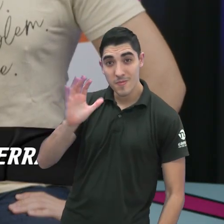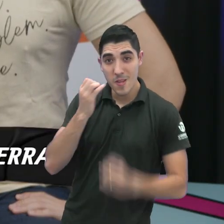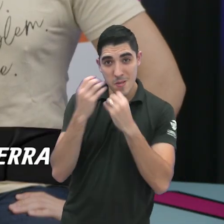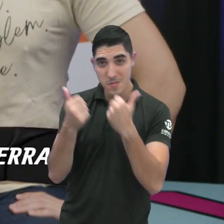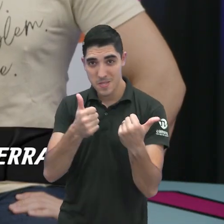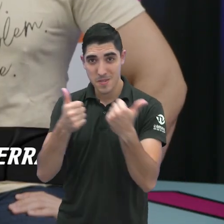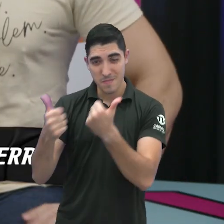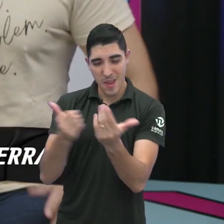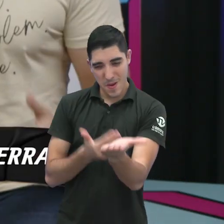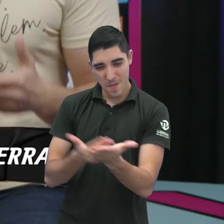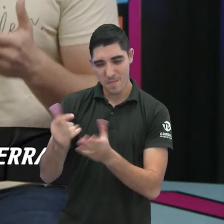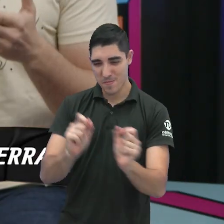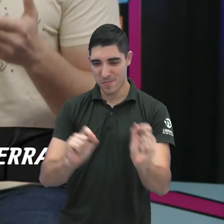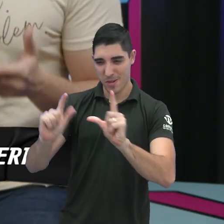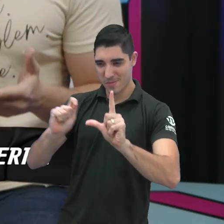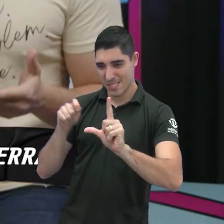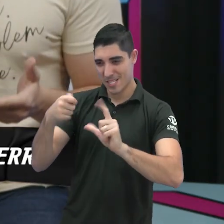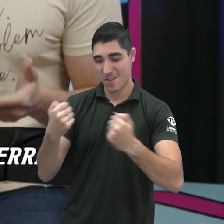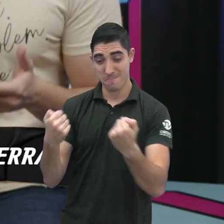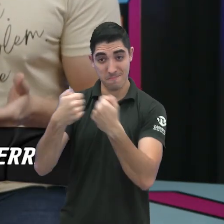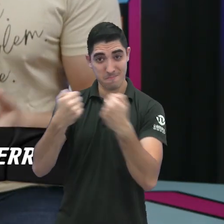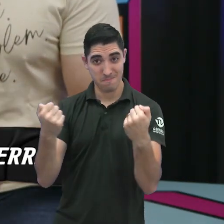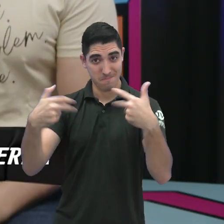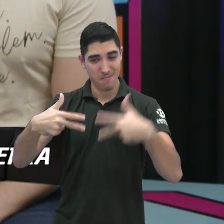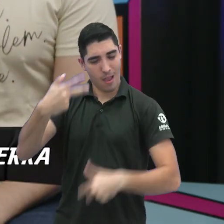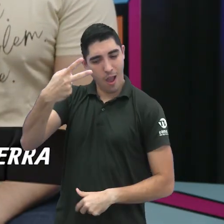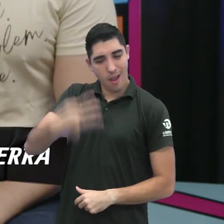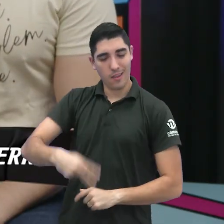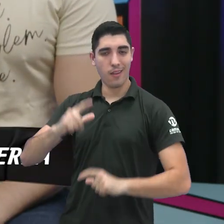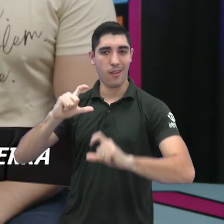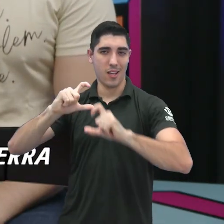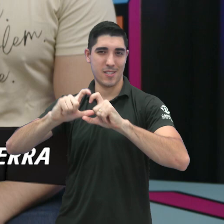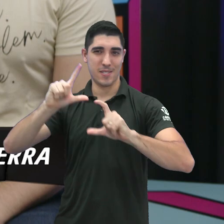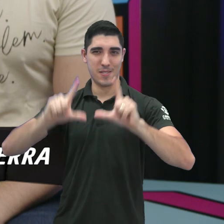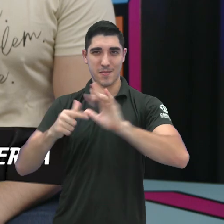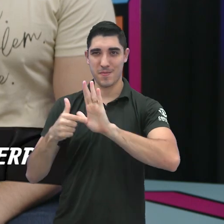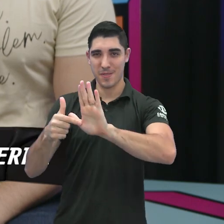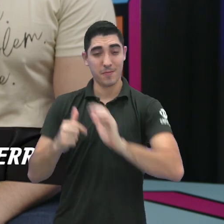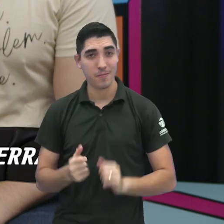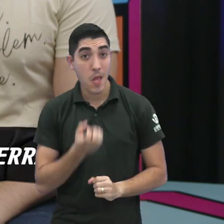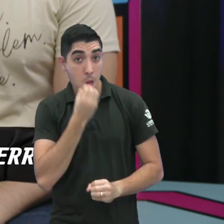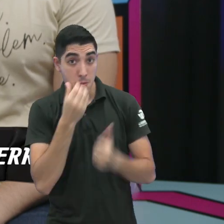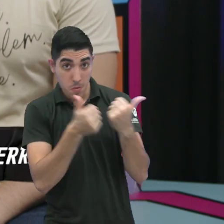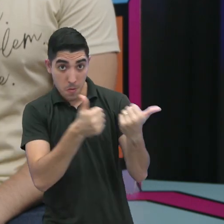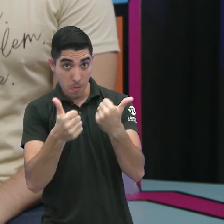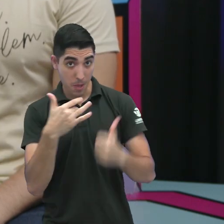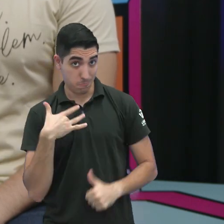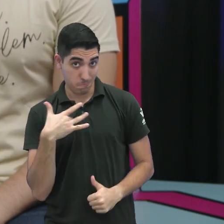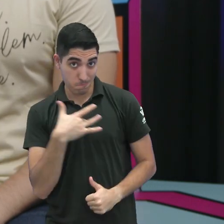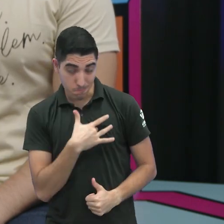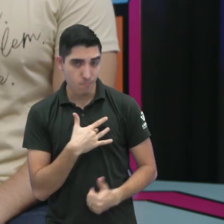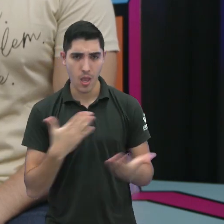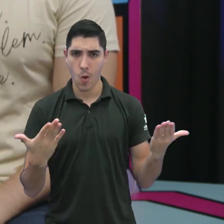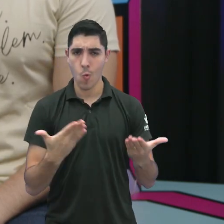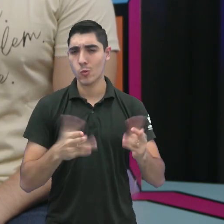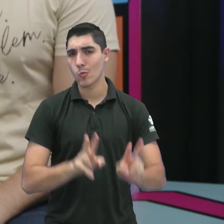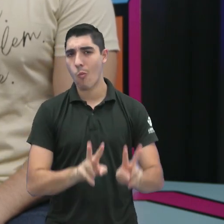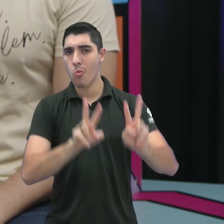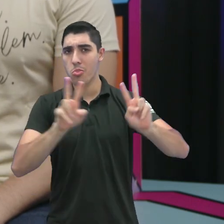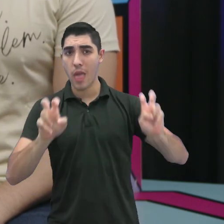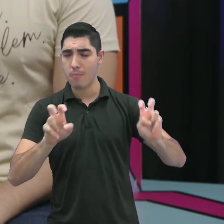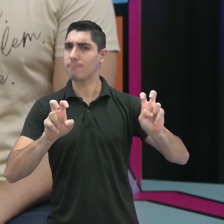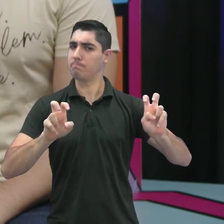Fala aí, pessoal, tudo certo? Tá começando mais um Tá Ligado na Cidade aqui na TV Câmara São José dos Campos. Tudo bem, galera? A gente traz agora um